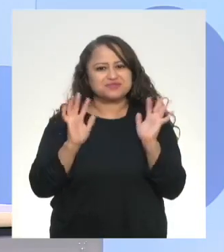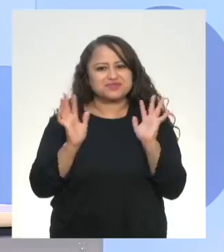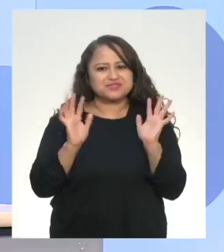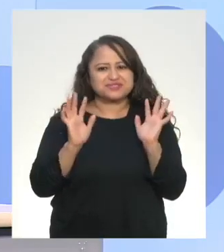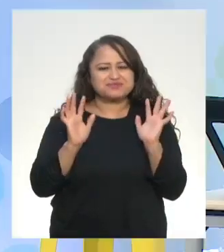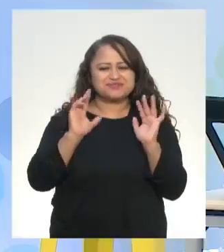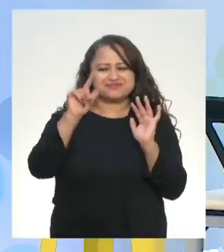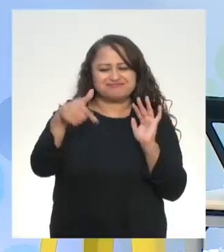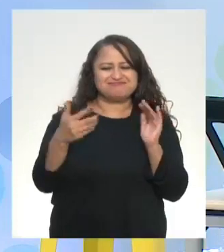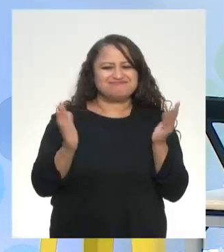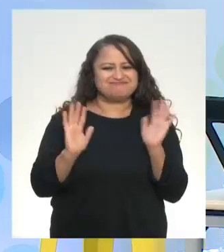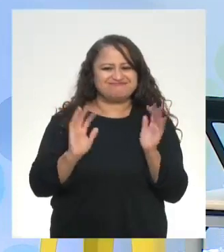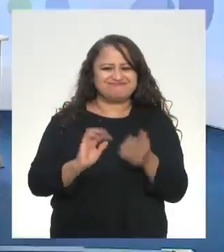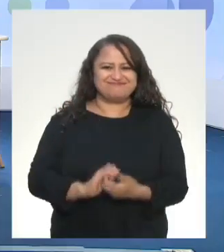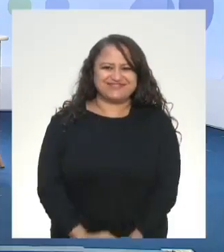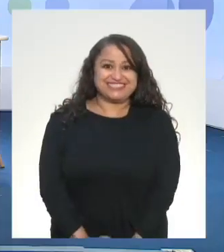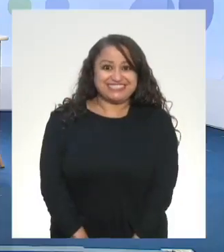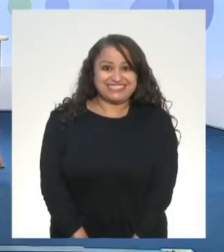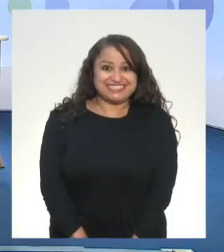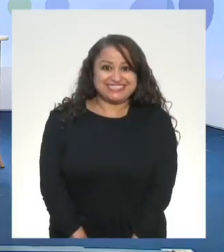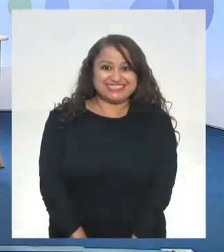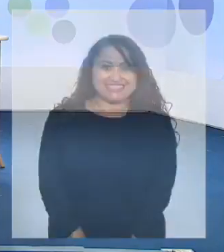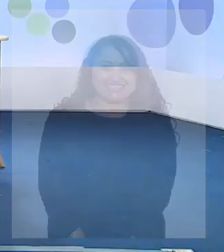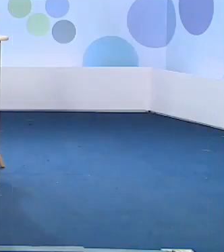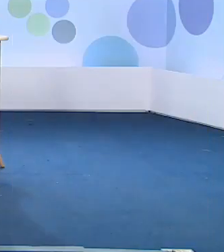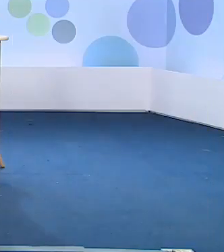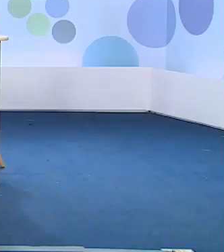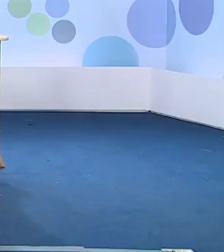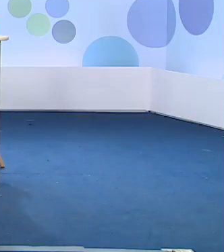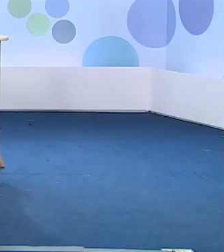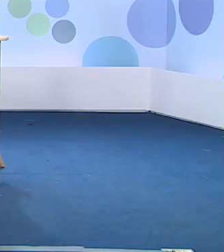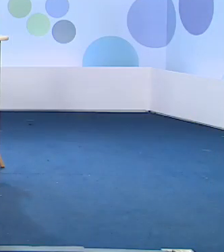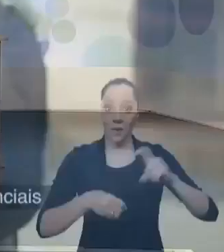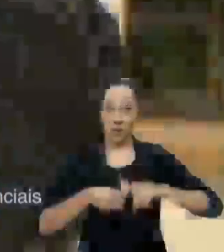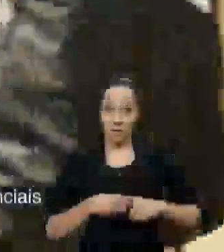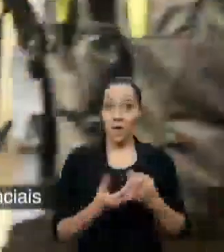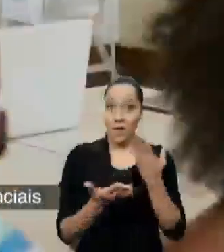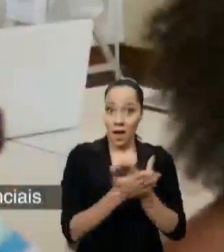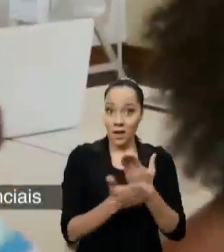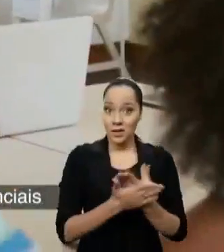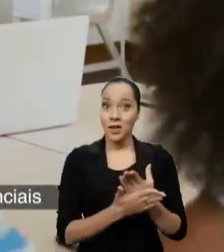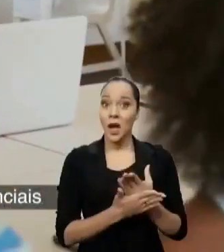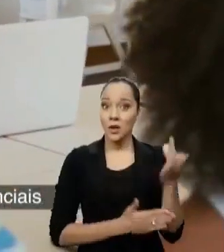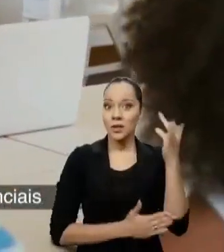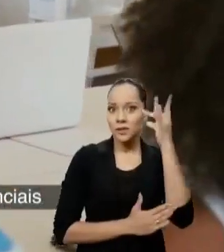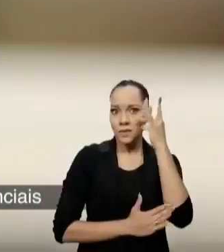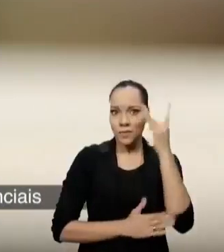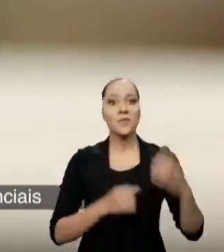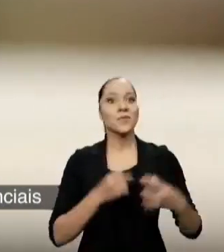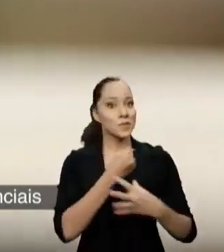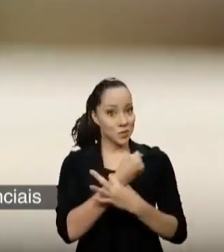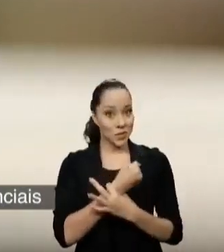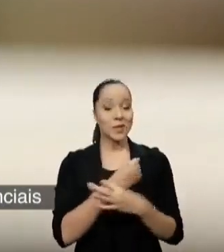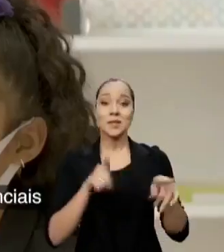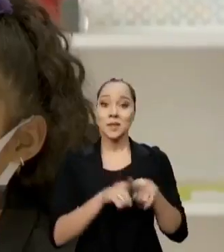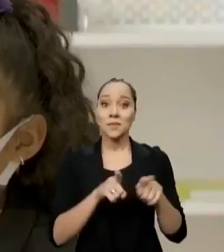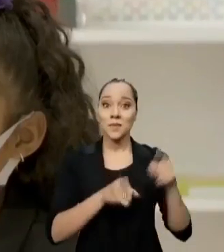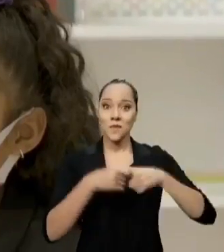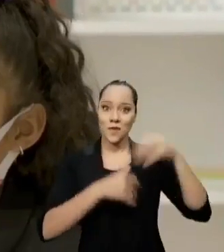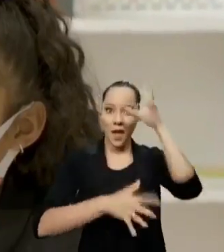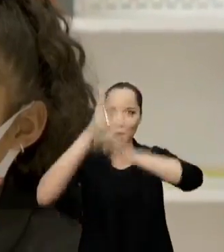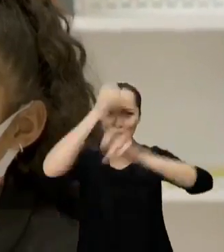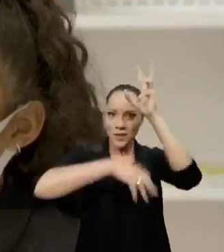a 4. Então, está aqui a resolução dessa atividade. E aqui embaixo tem um resumo para você. A razão de semelhança do